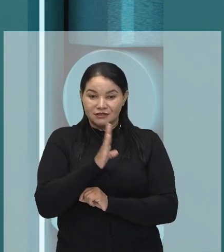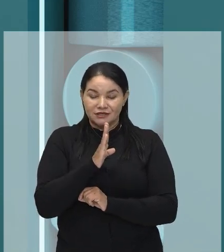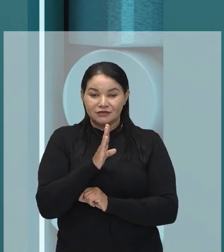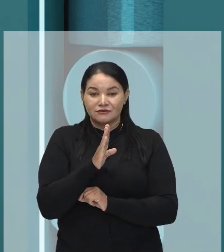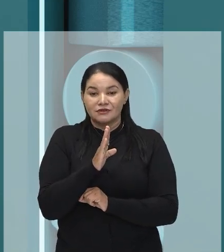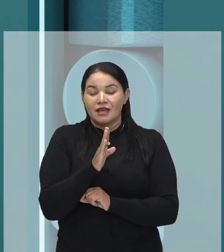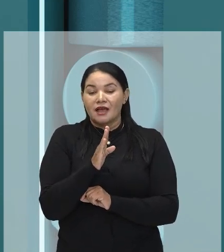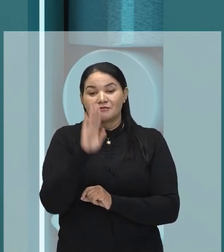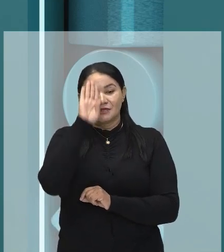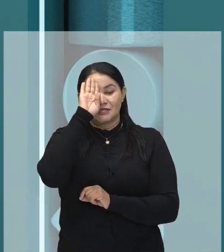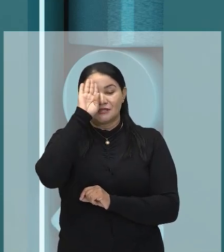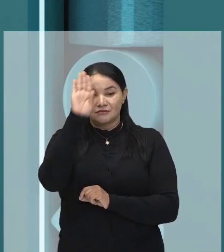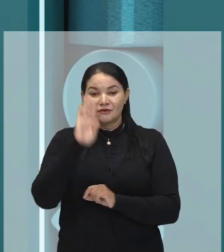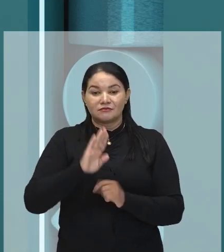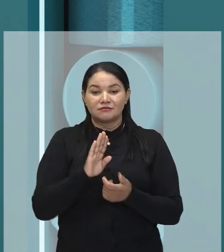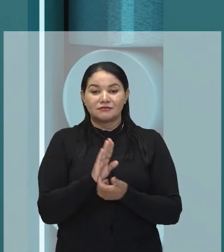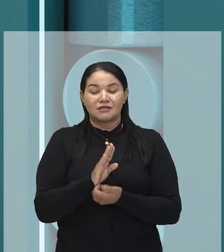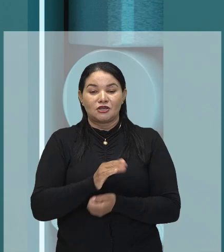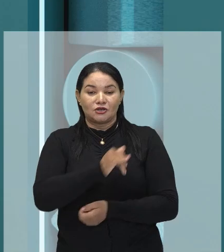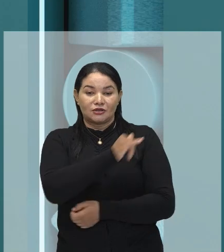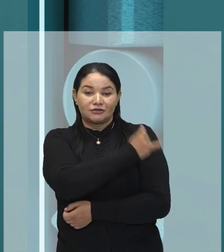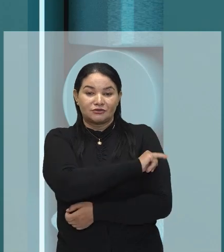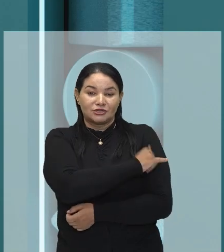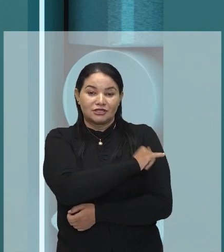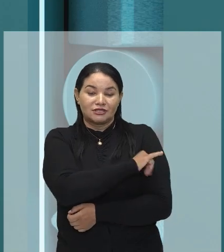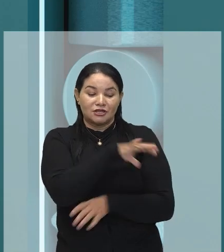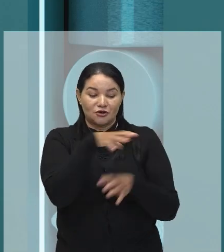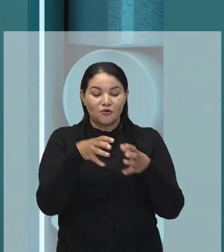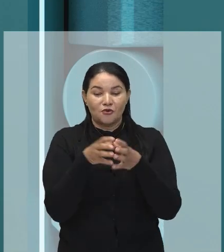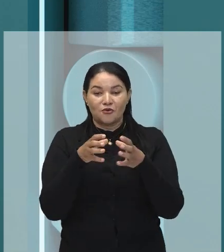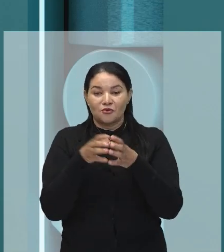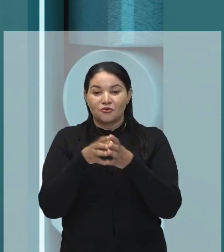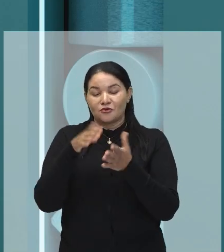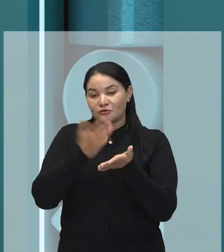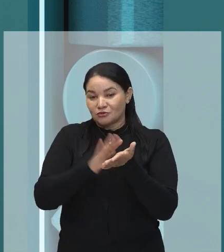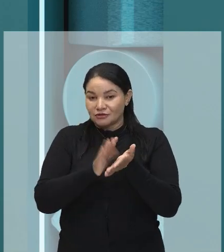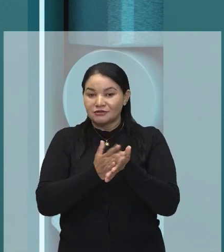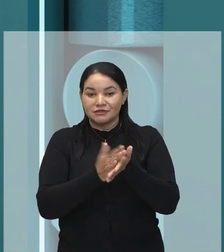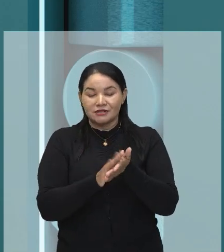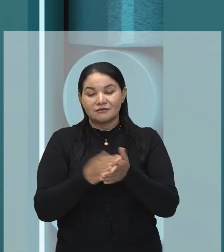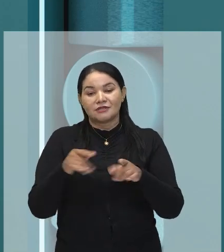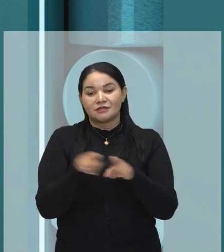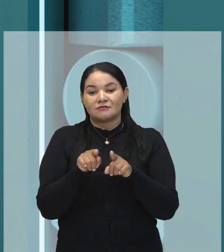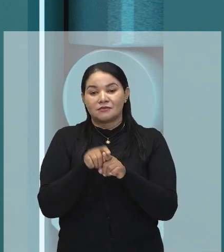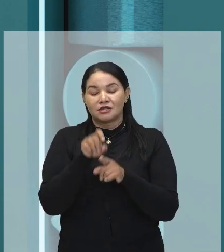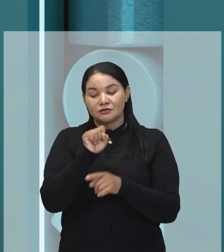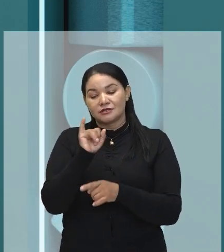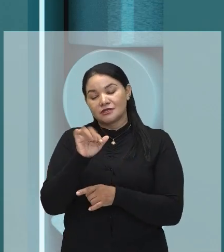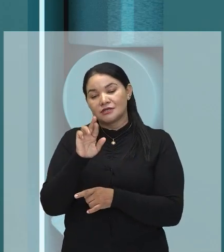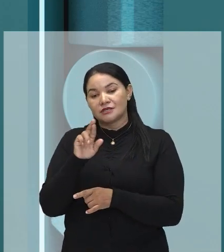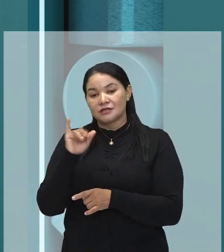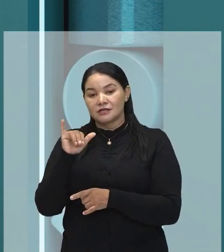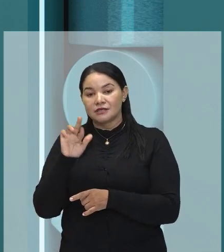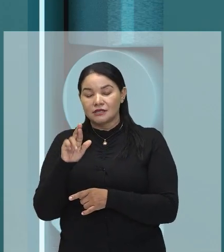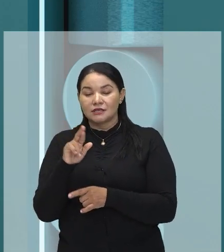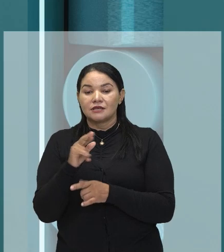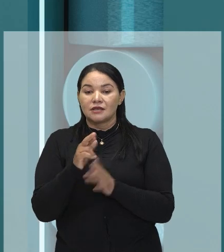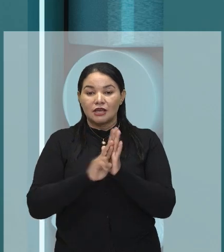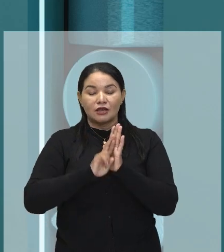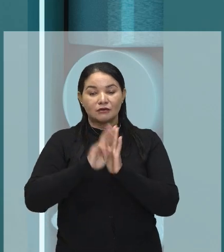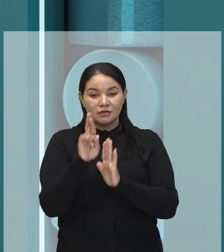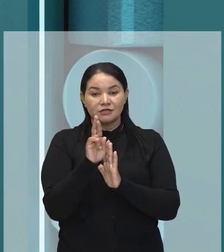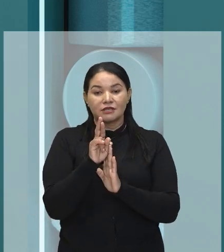principalmente as escolas do Rio de Janeiro, como vocês viram nas imagens, e o siriri, que representa o